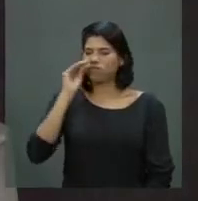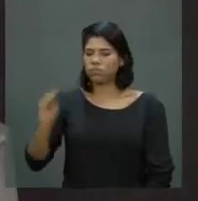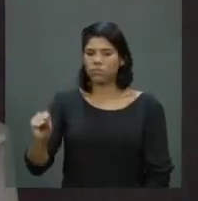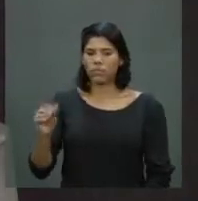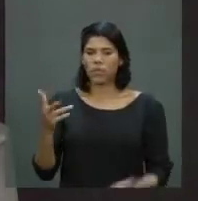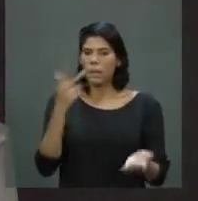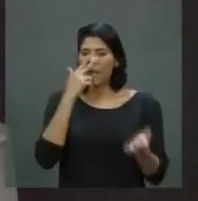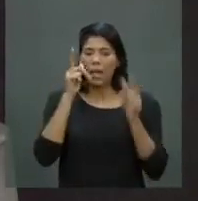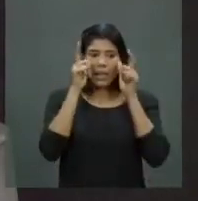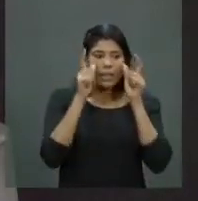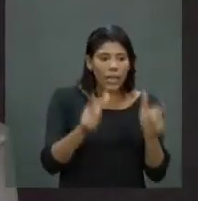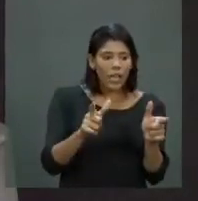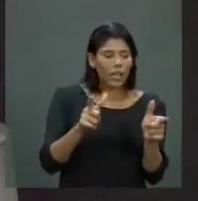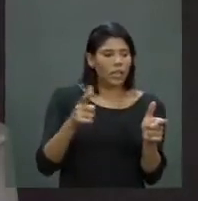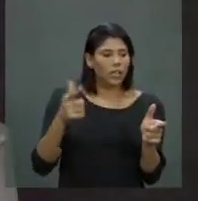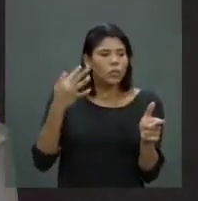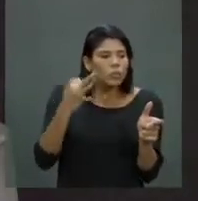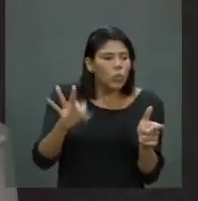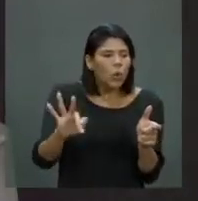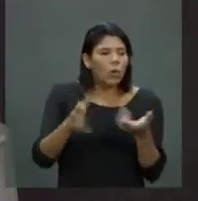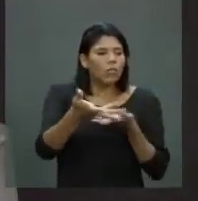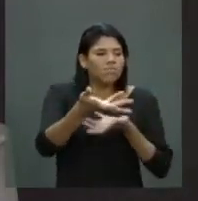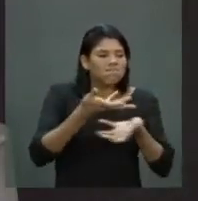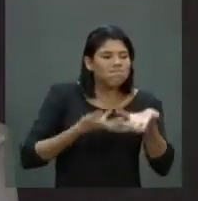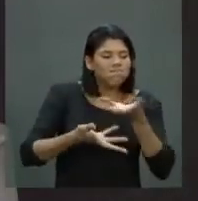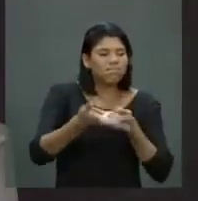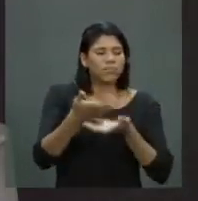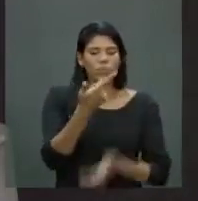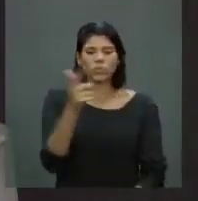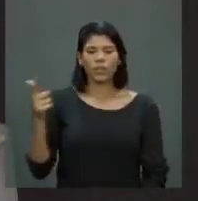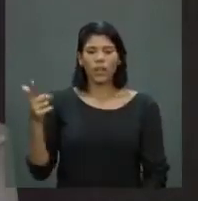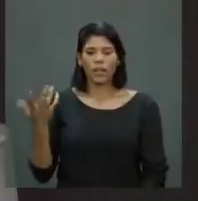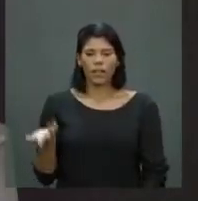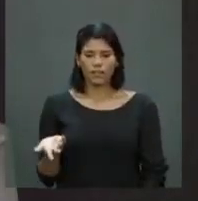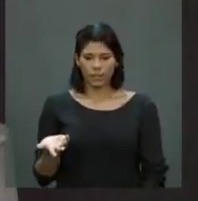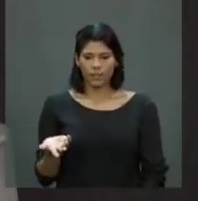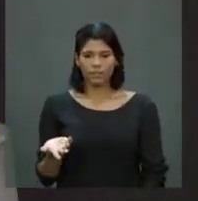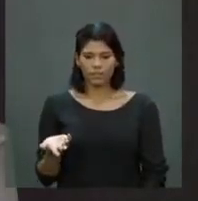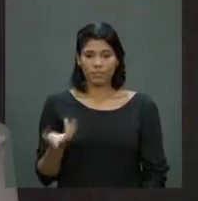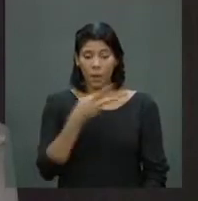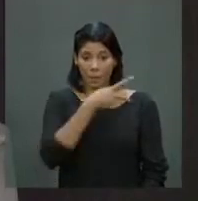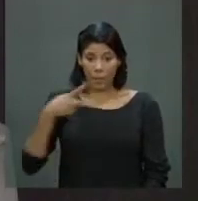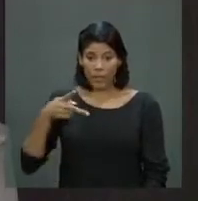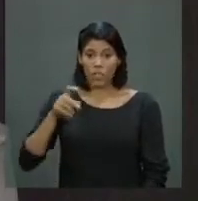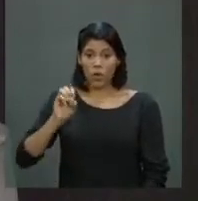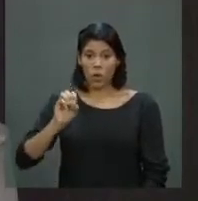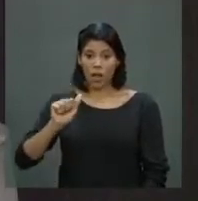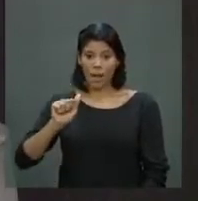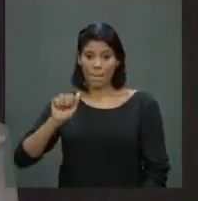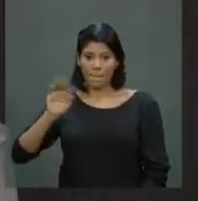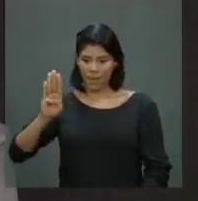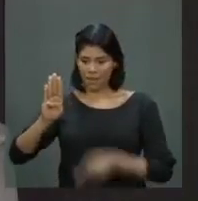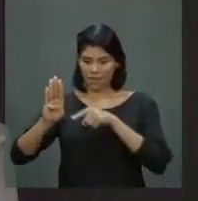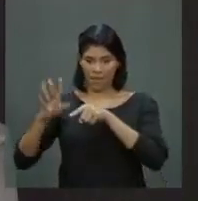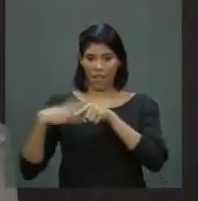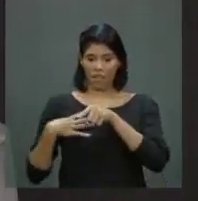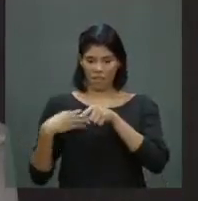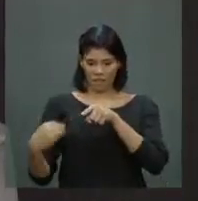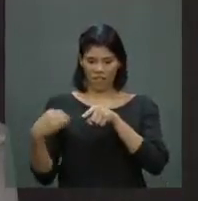e assassinato do pai do atual presidente da OAB, nosso colega Felipe Santos Cruz.